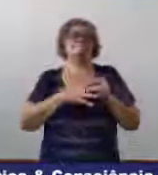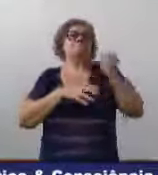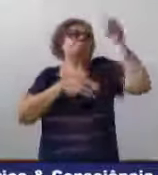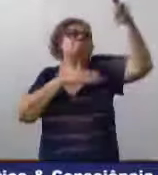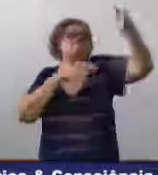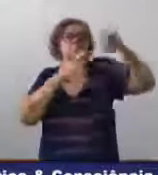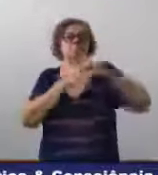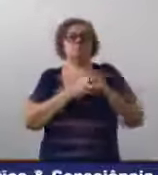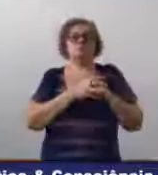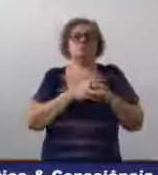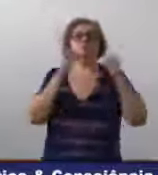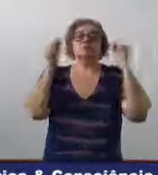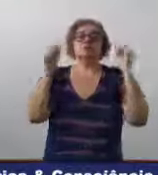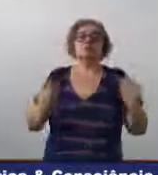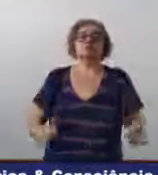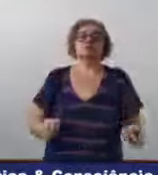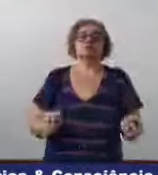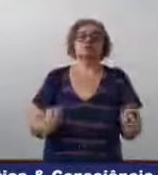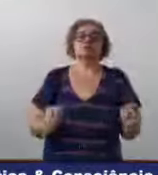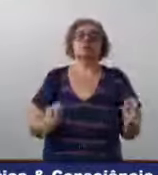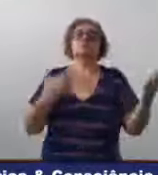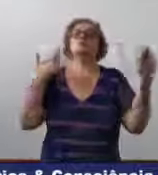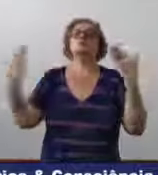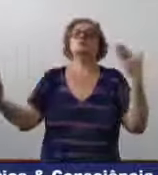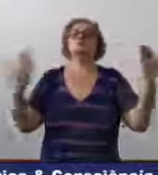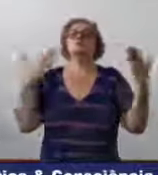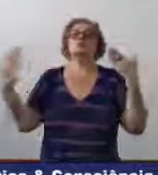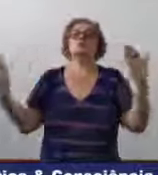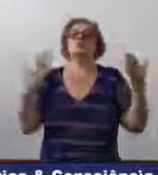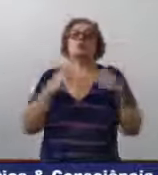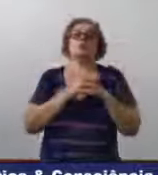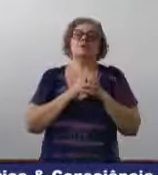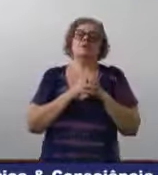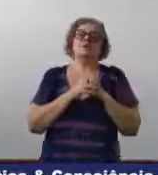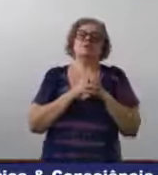propaga em meios materiais. Mas podemos fazer uma comparação.